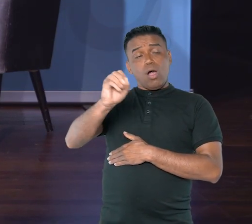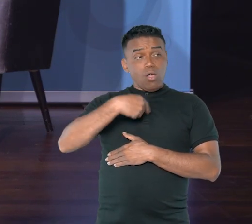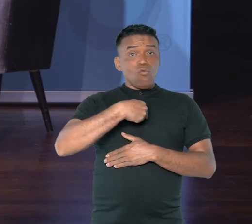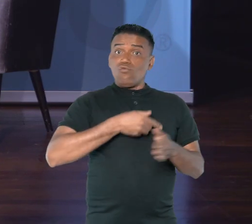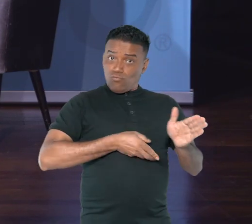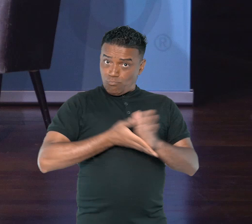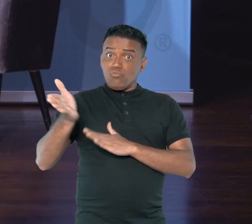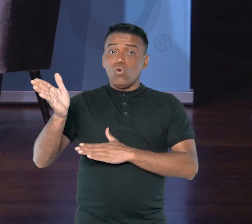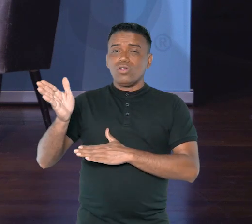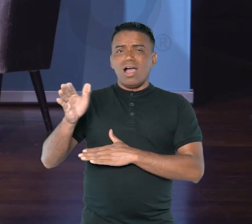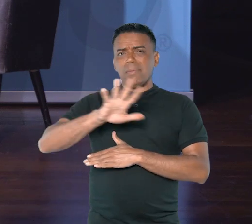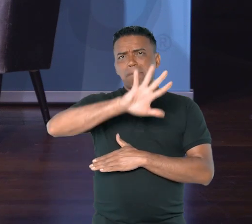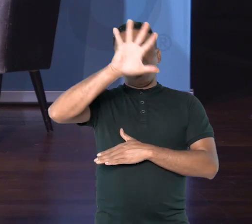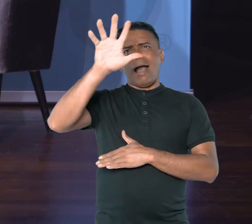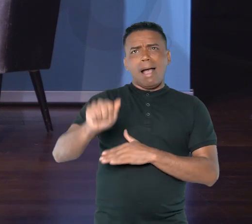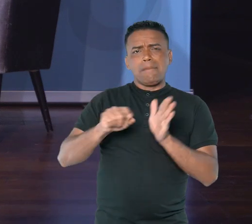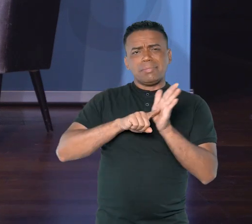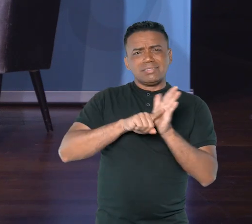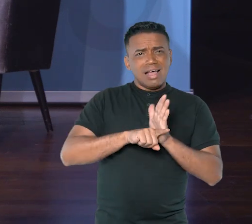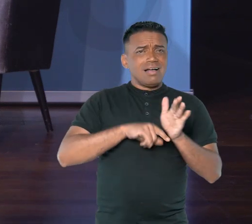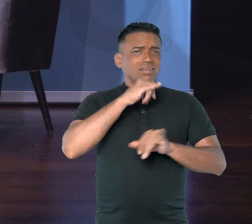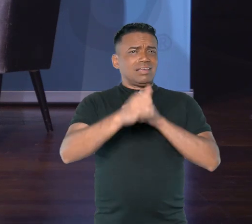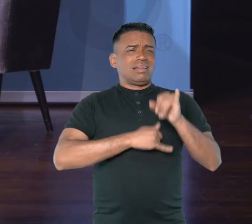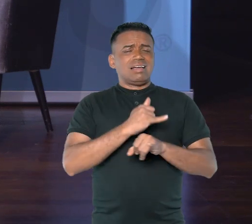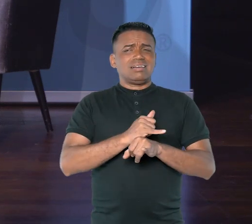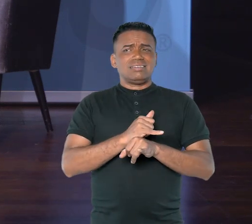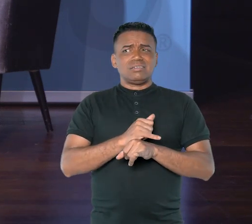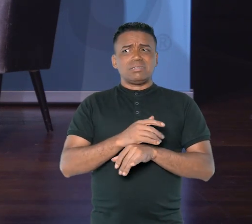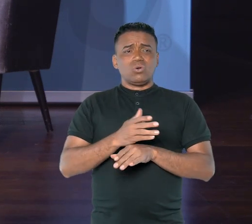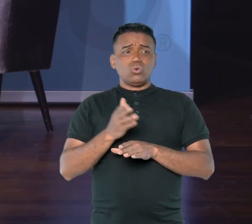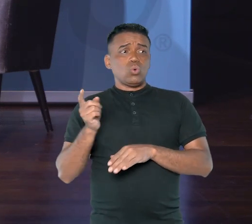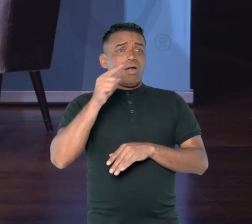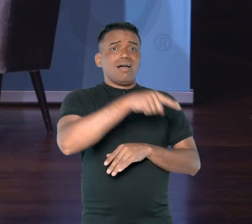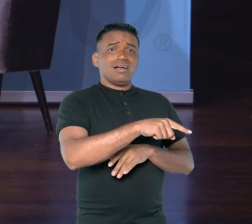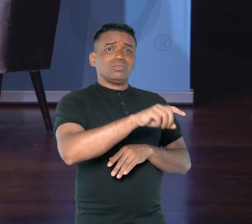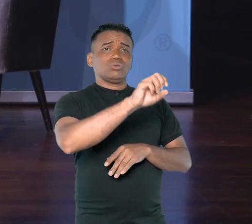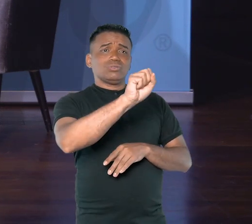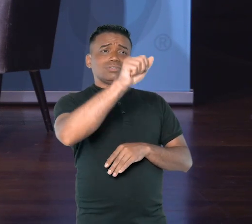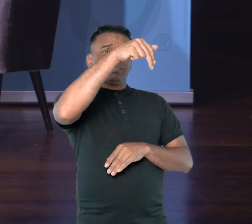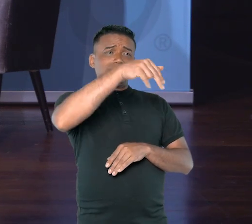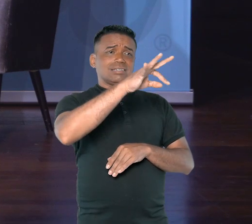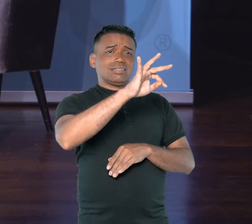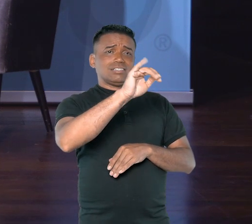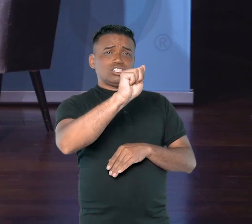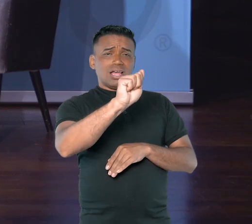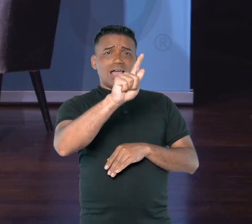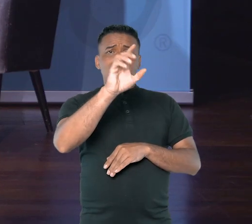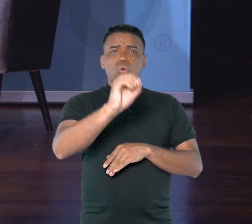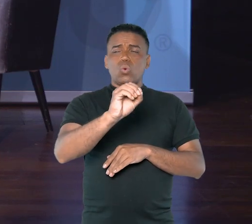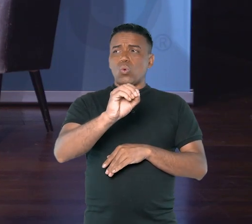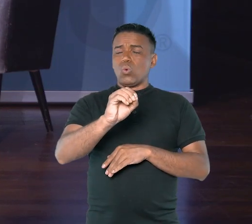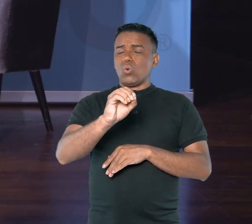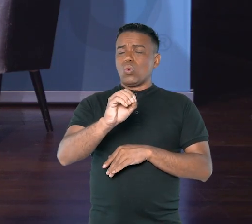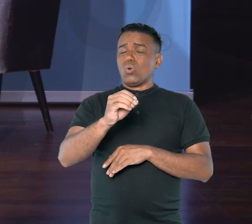eu olhar no mapa e tal, e pesquisar na internet, mas eu estou do lado de Santiago de Compostela, e agora? Então, como que eu não vou